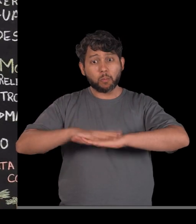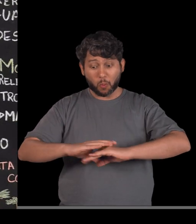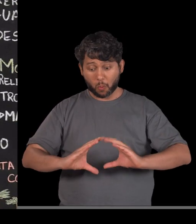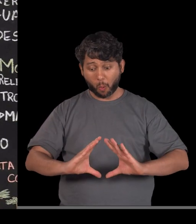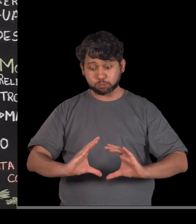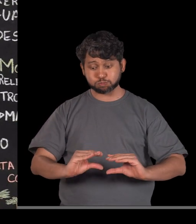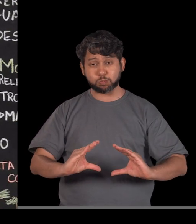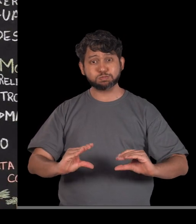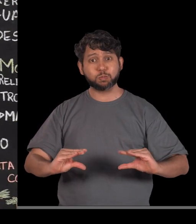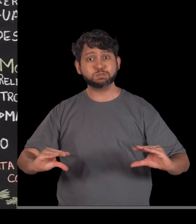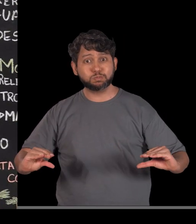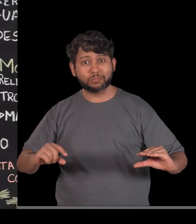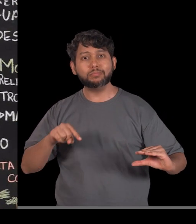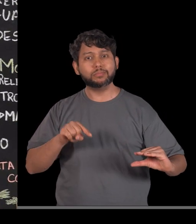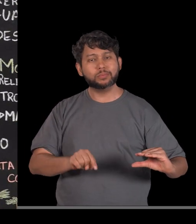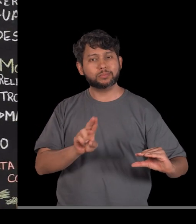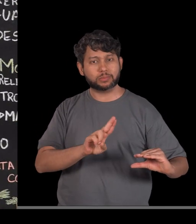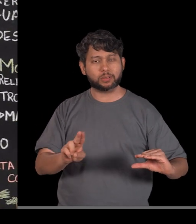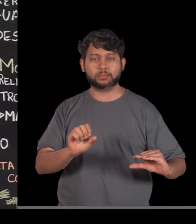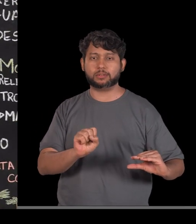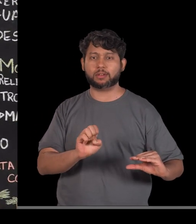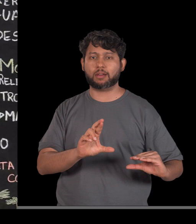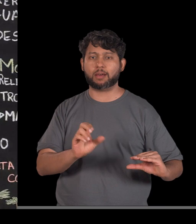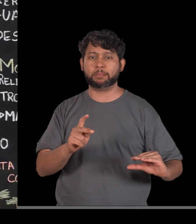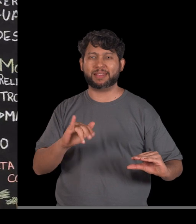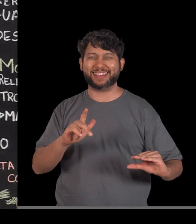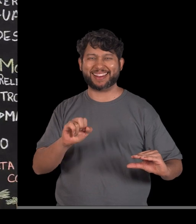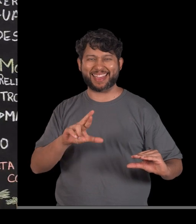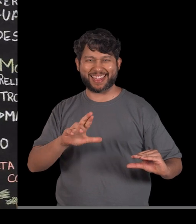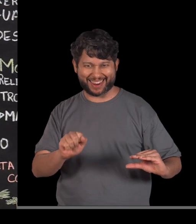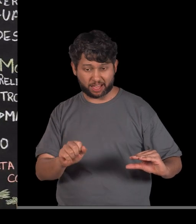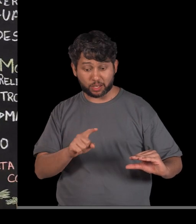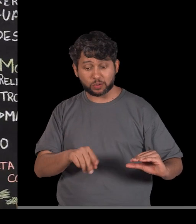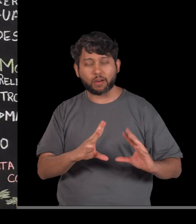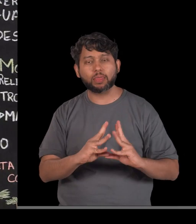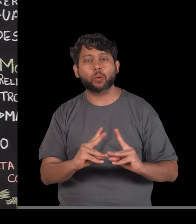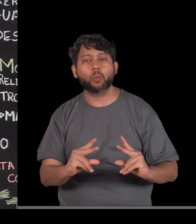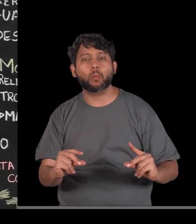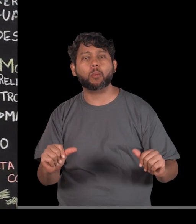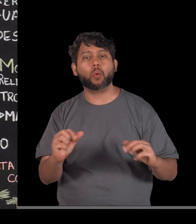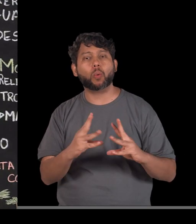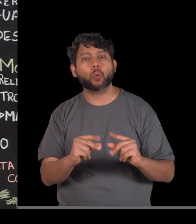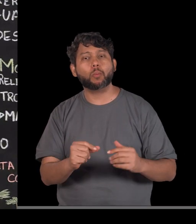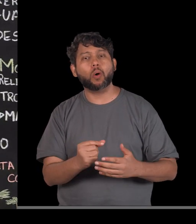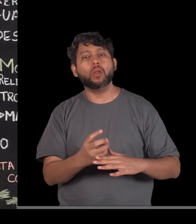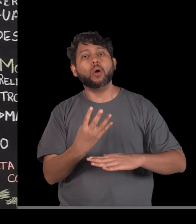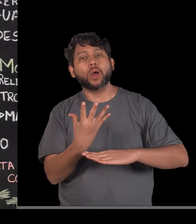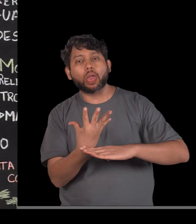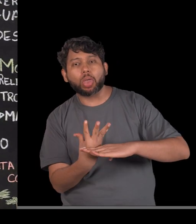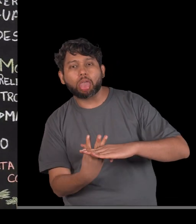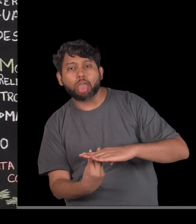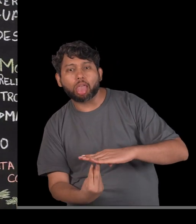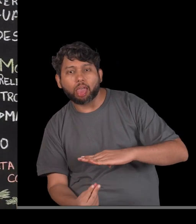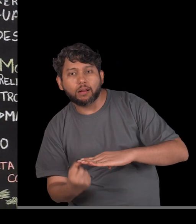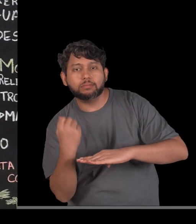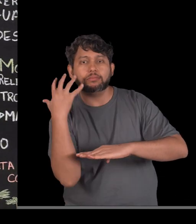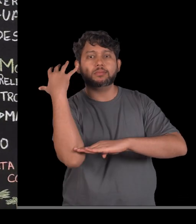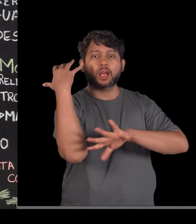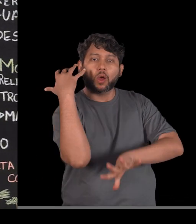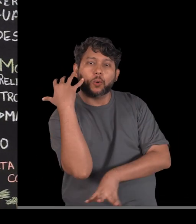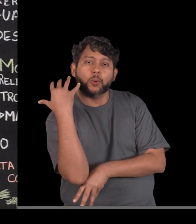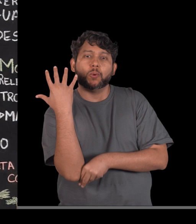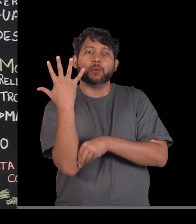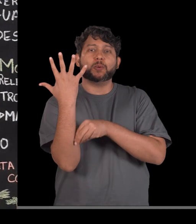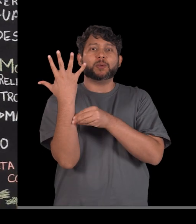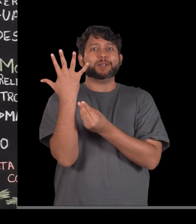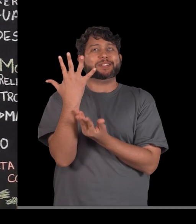floresta. Então essa matéria vai entrando em processo de decomposição e vai nutrindo as próprias vegetações